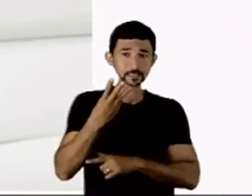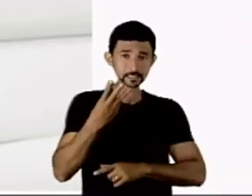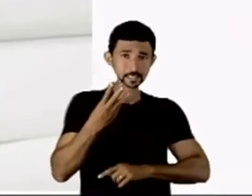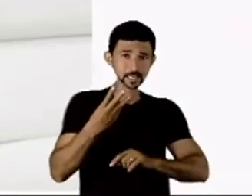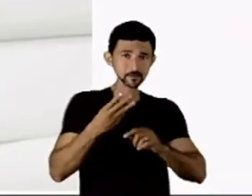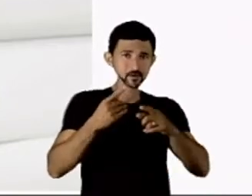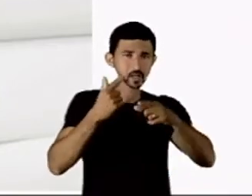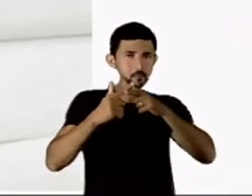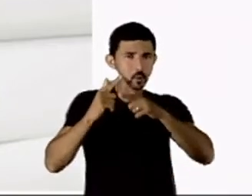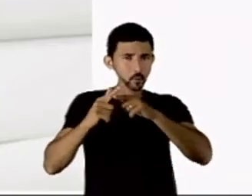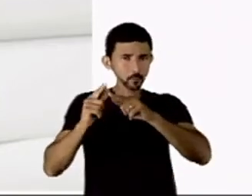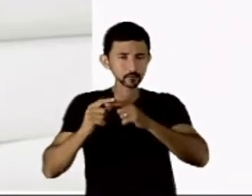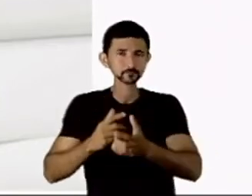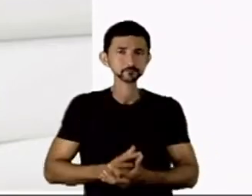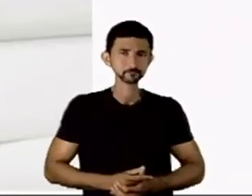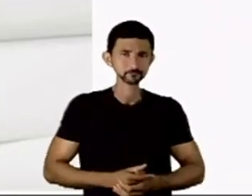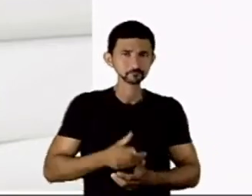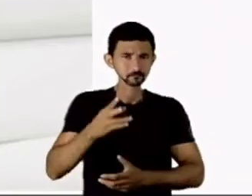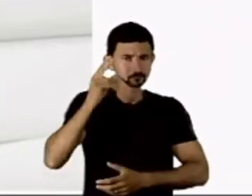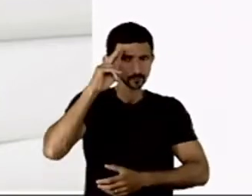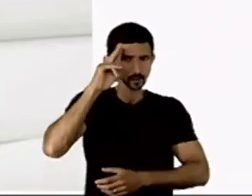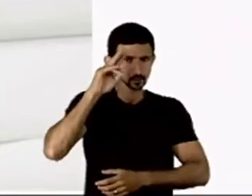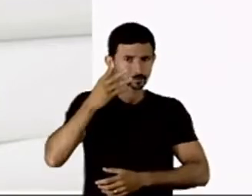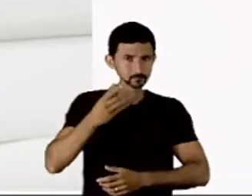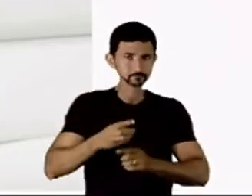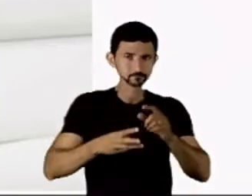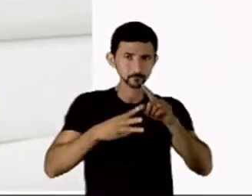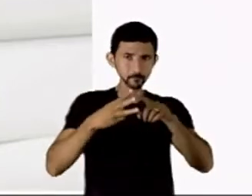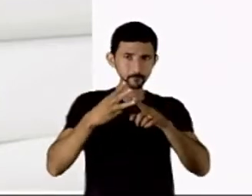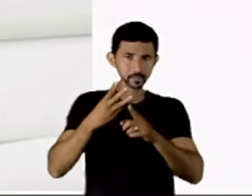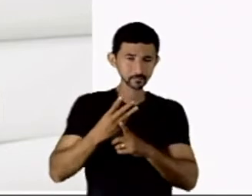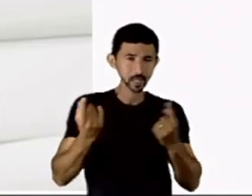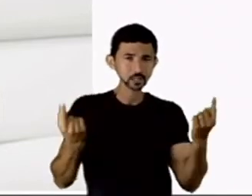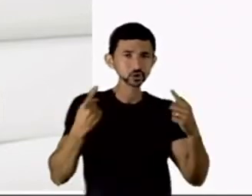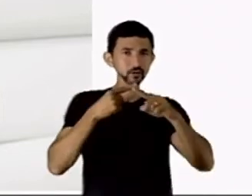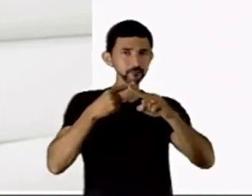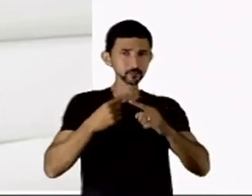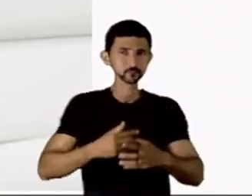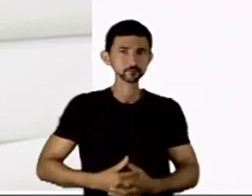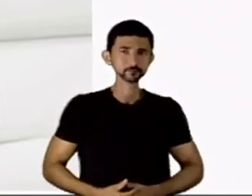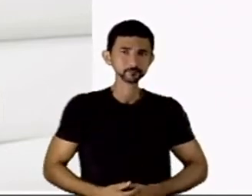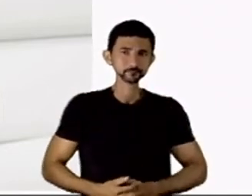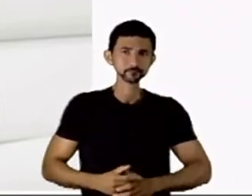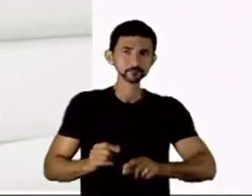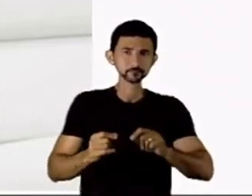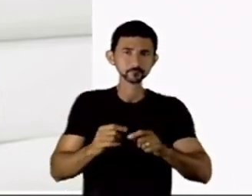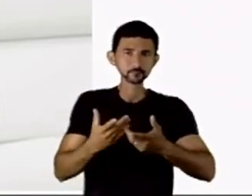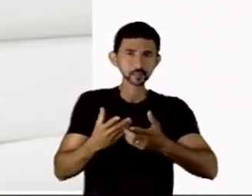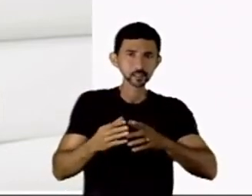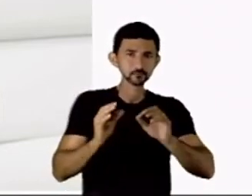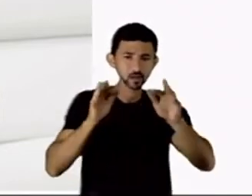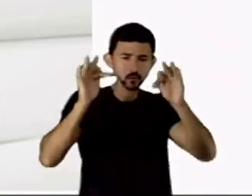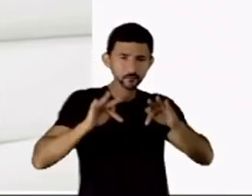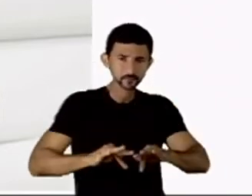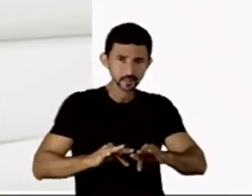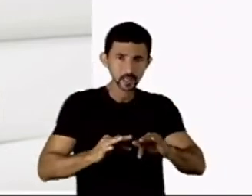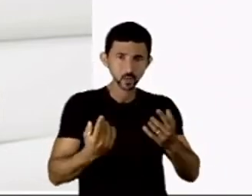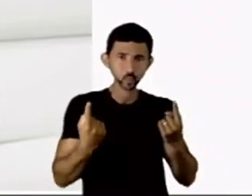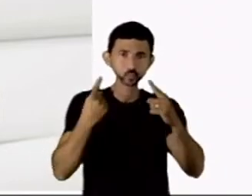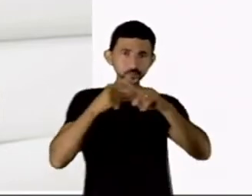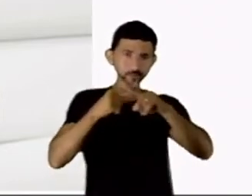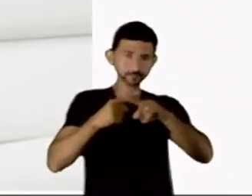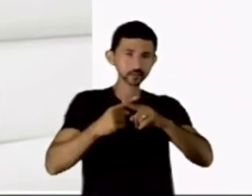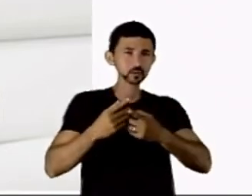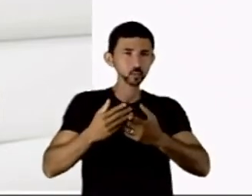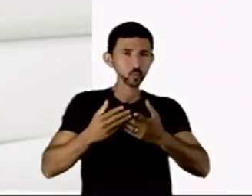fases de problemas. Acho que vocês lembram. Que foram desafios, né? Ou seja, ao término dos desafios